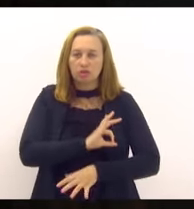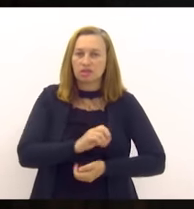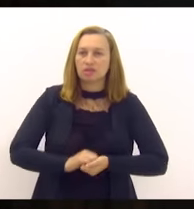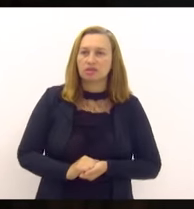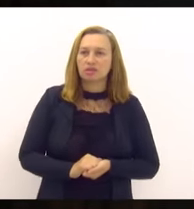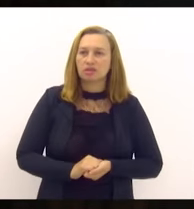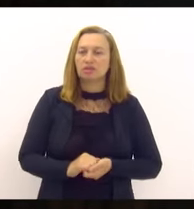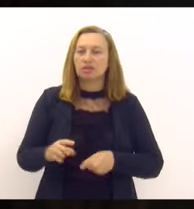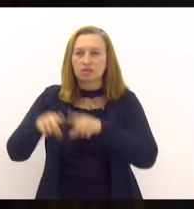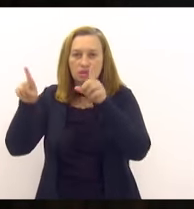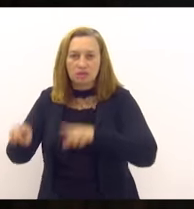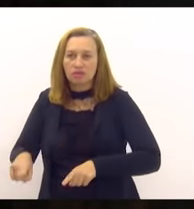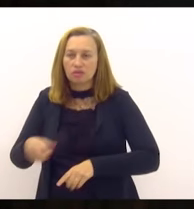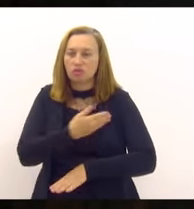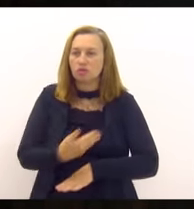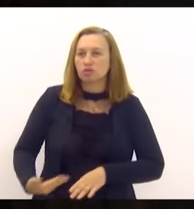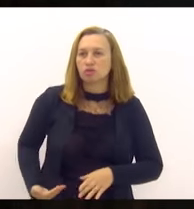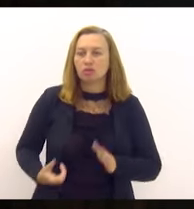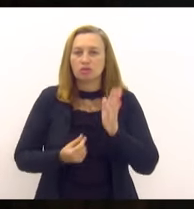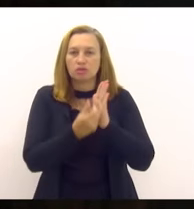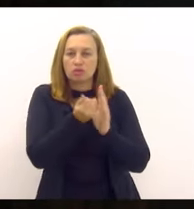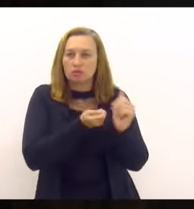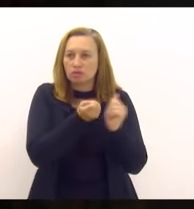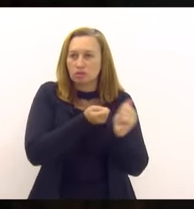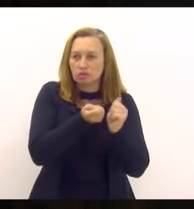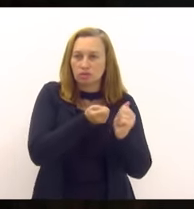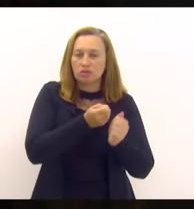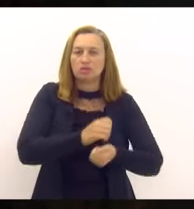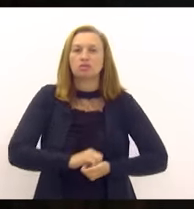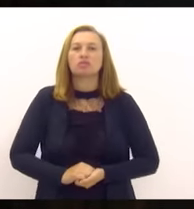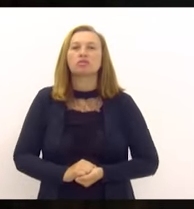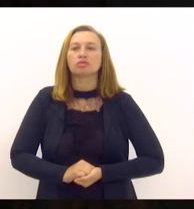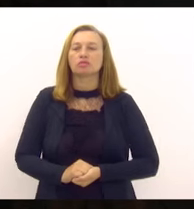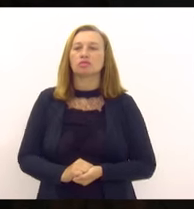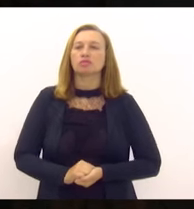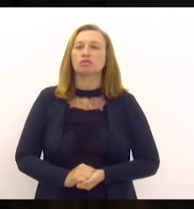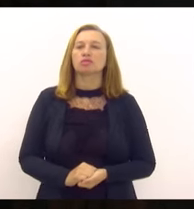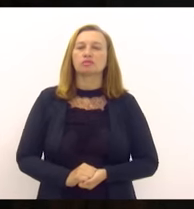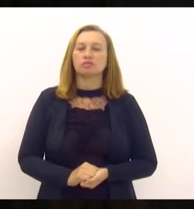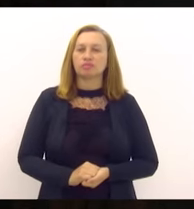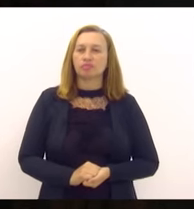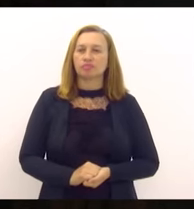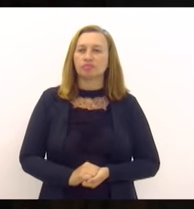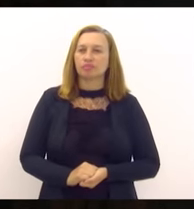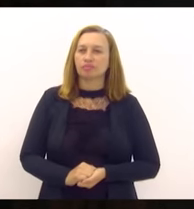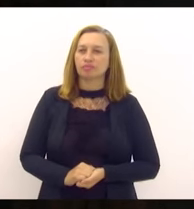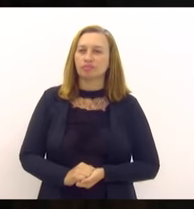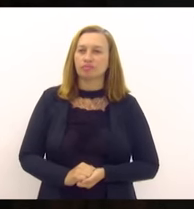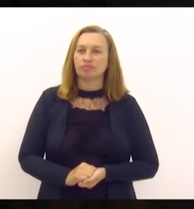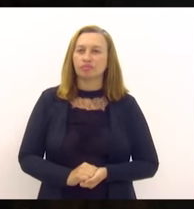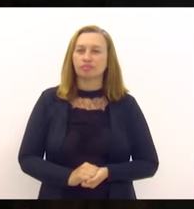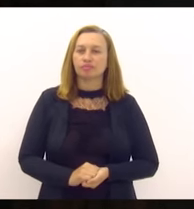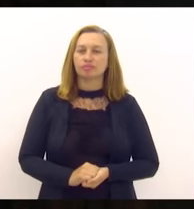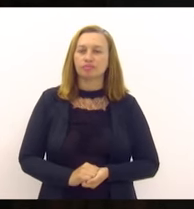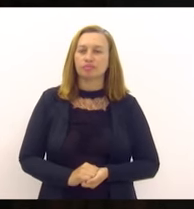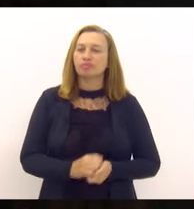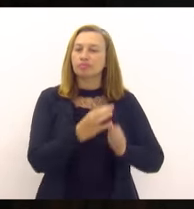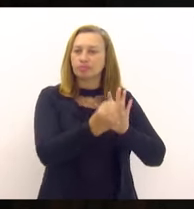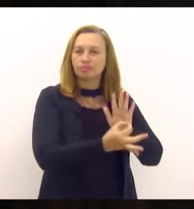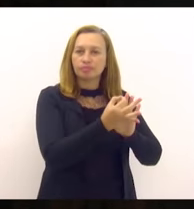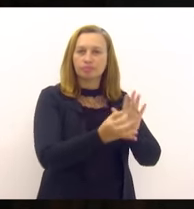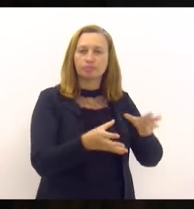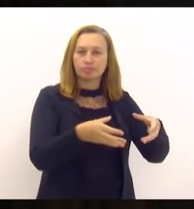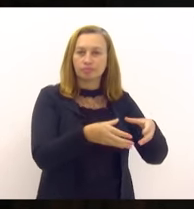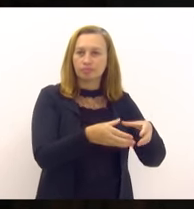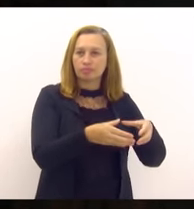de Servidores Públicos e de Orçamento, Finanças, Fiscalização Financeira e Controle, para emitir parecer